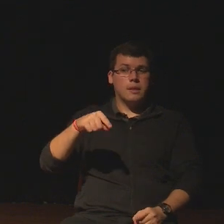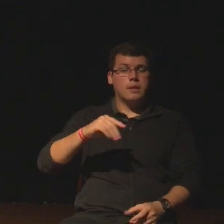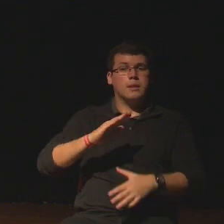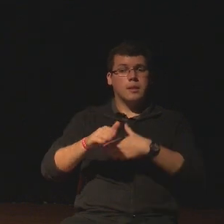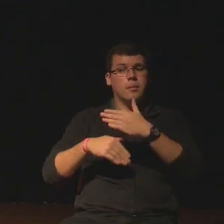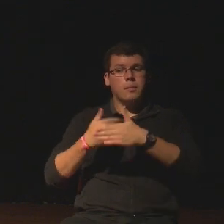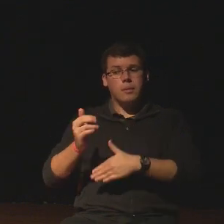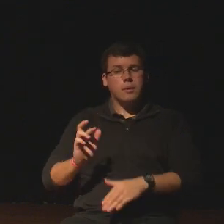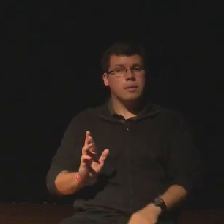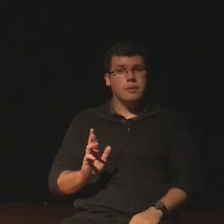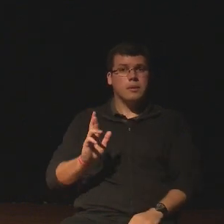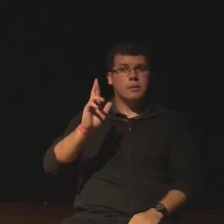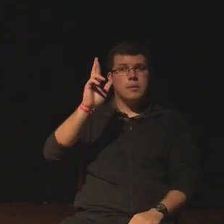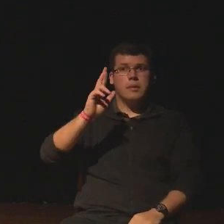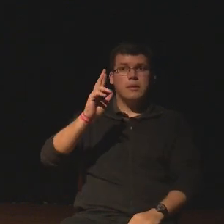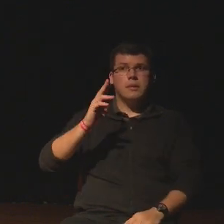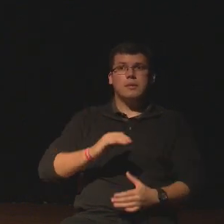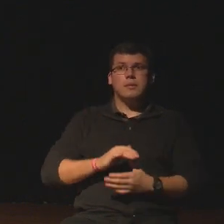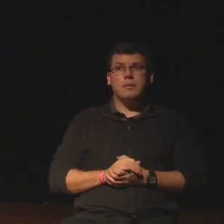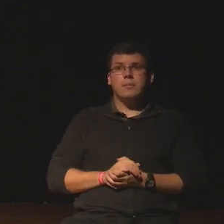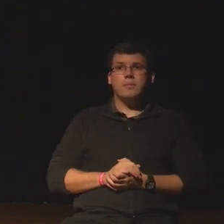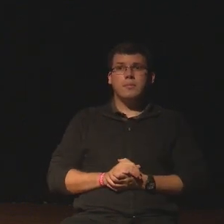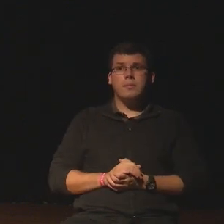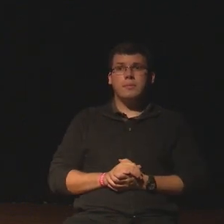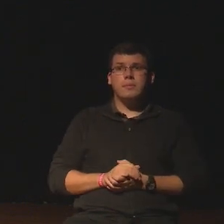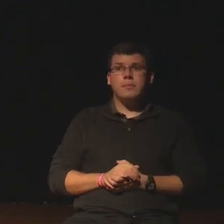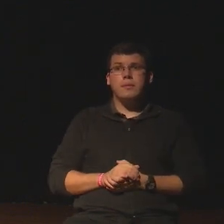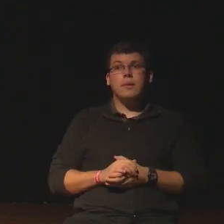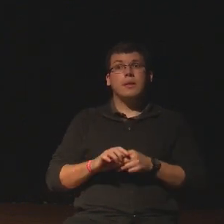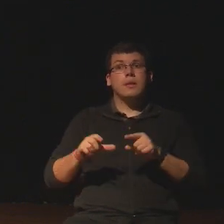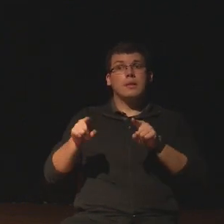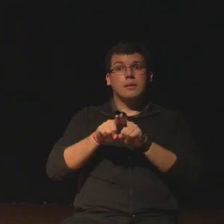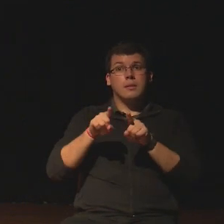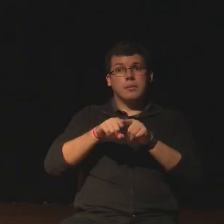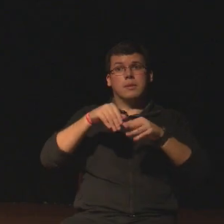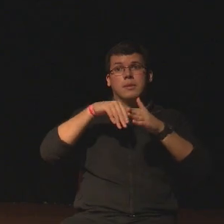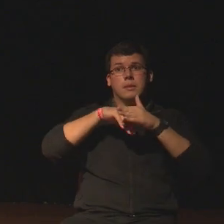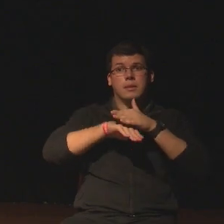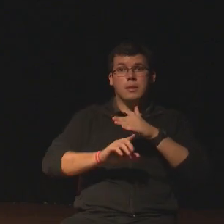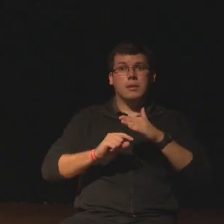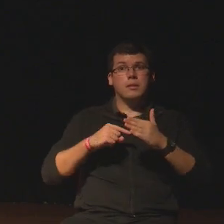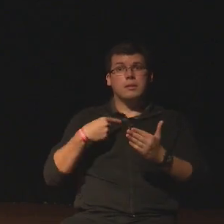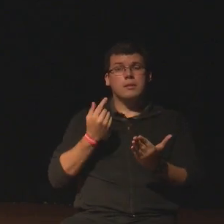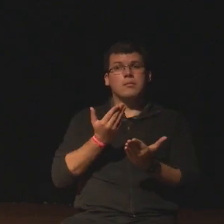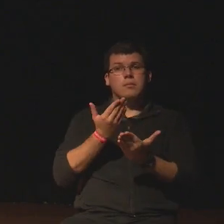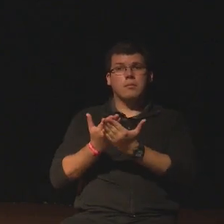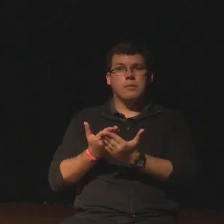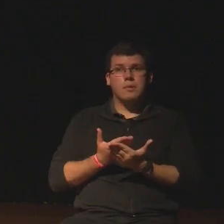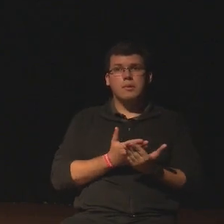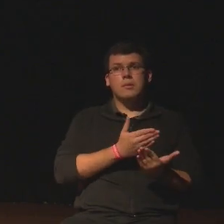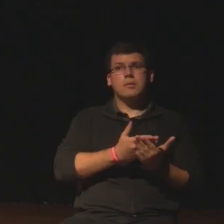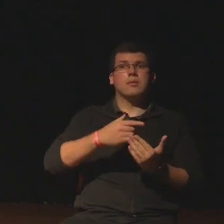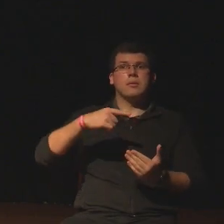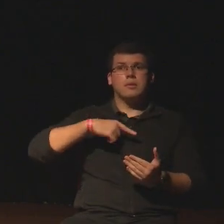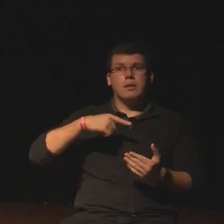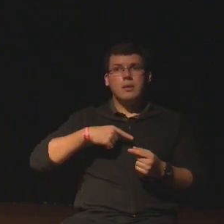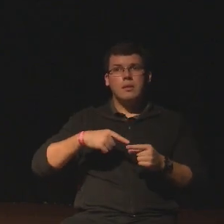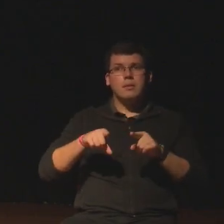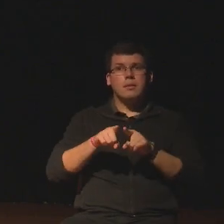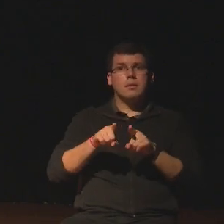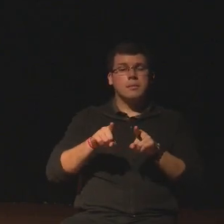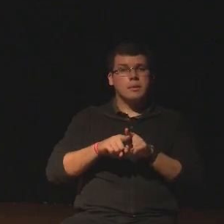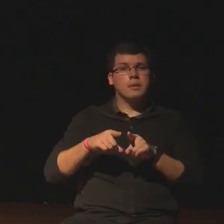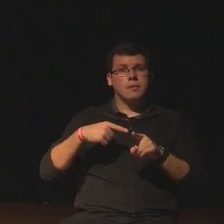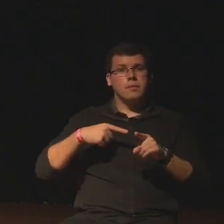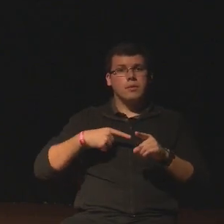Então, tudo isso tramitou, a gente fez estudos internamente, teve as apresentações aos órgãos